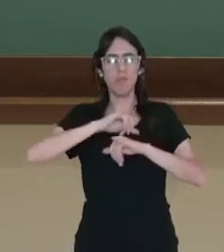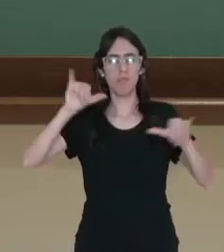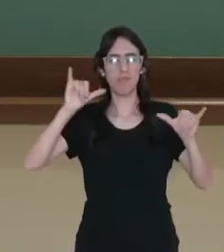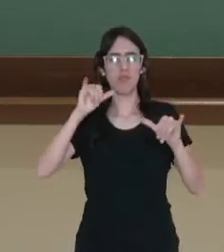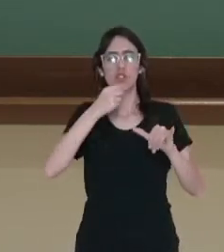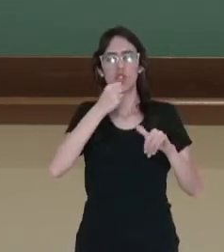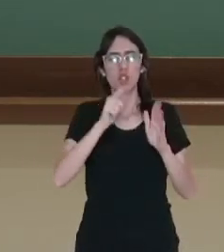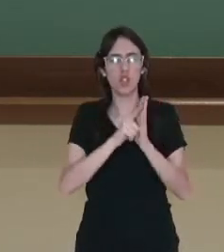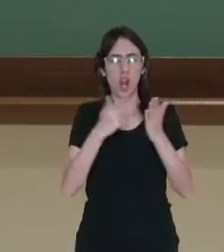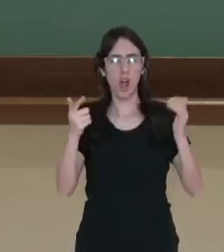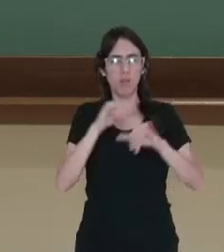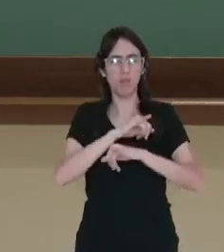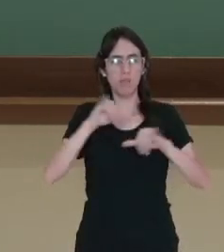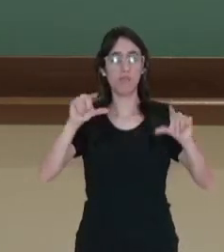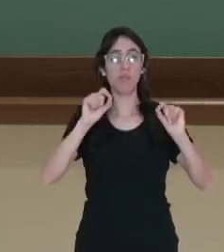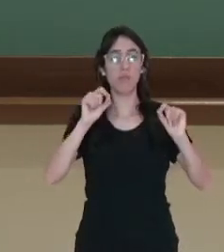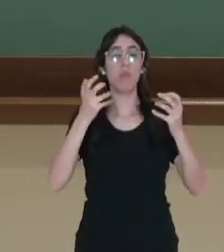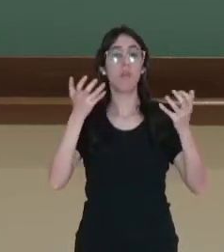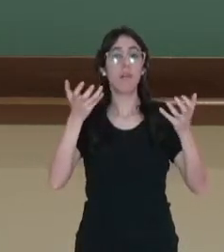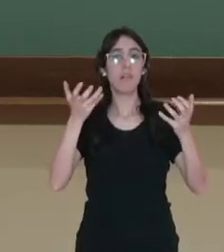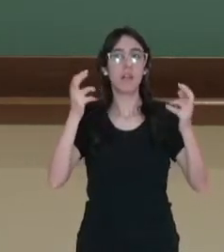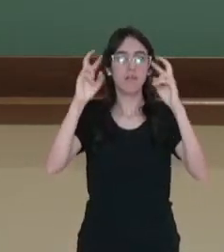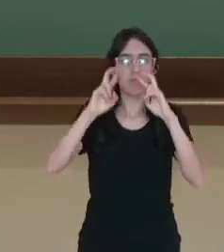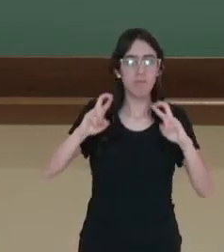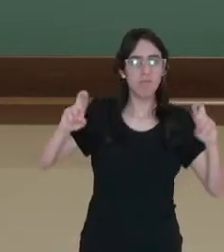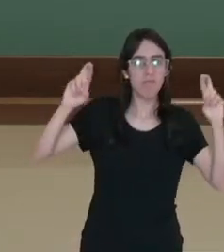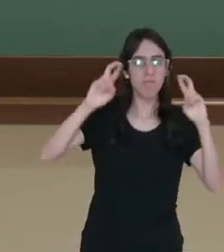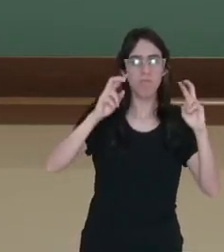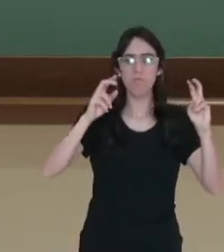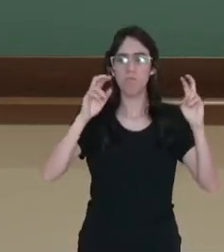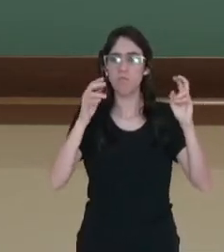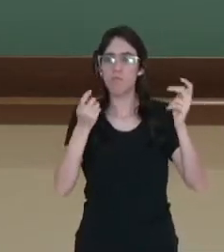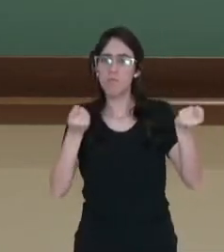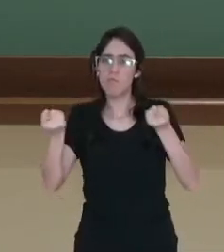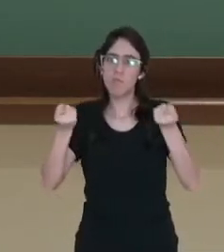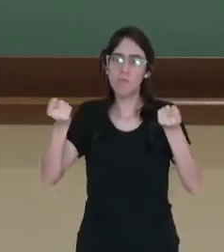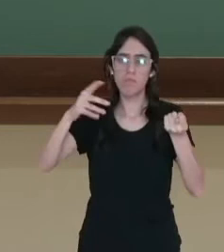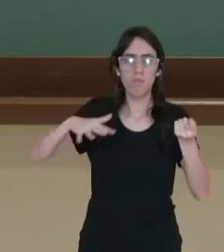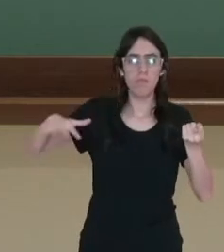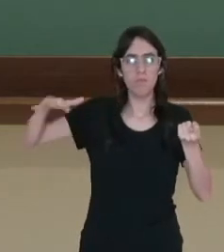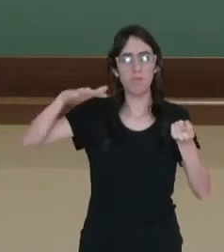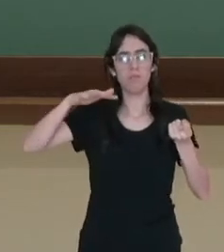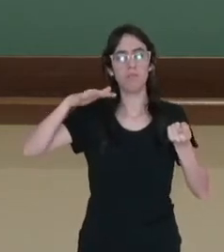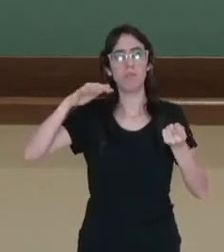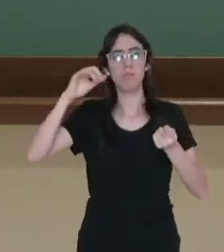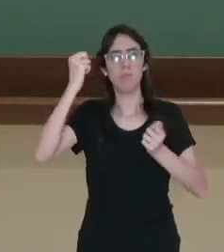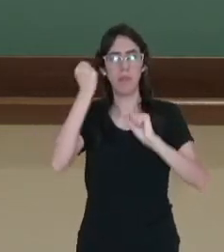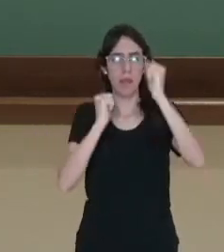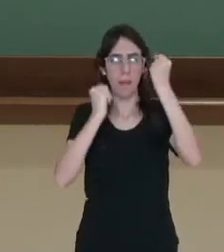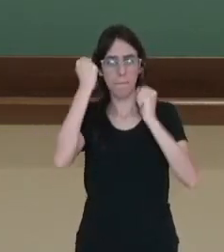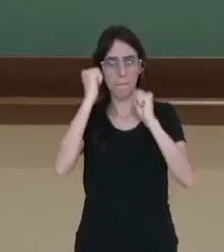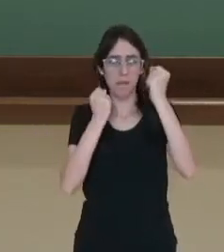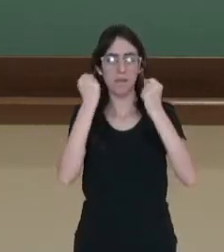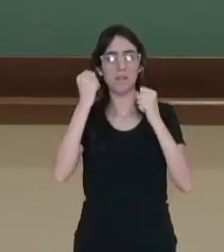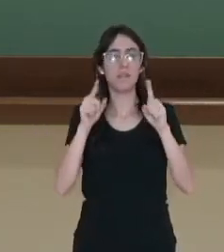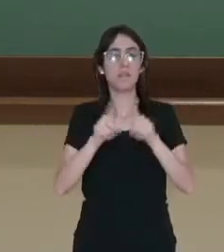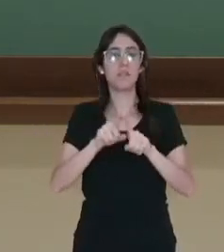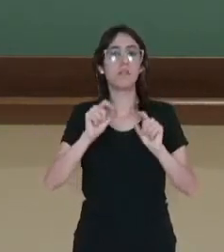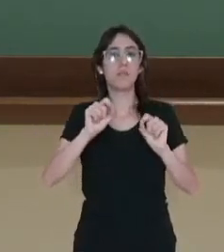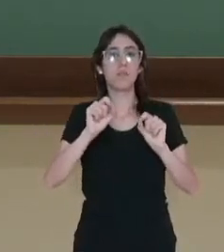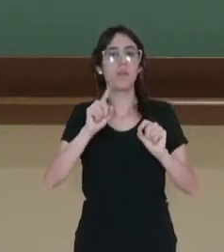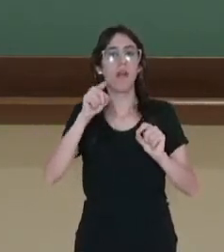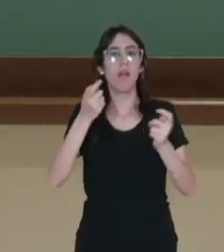função fiscalizadora, fiscalizar essas empresas privadas, e uma função